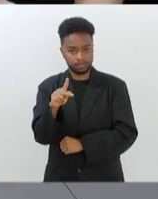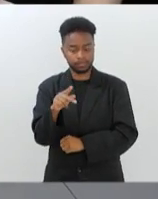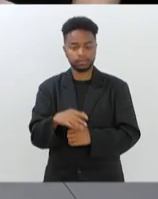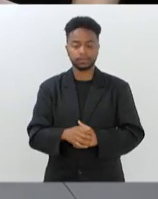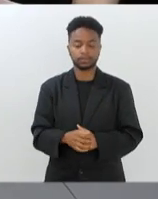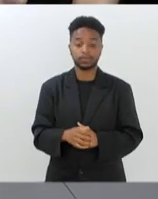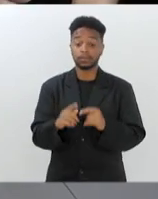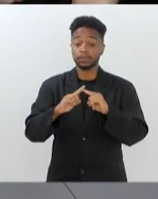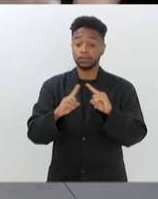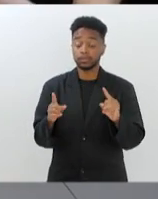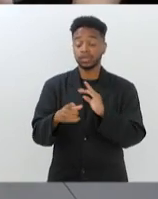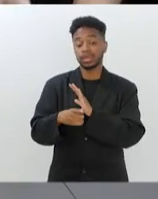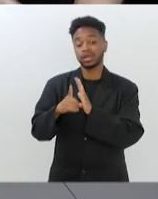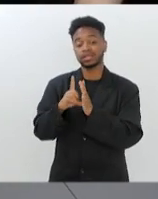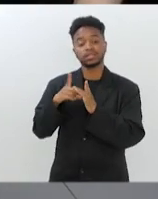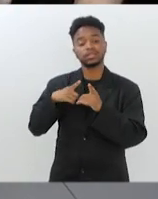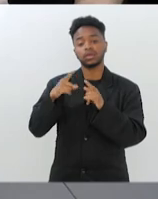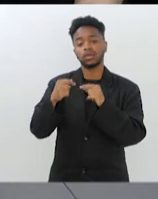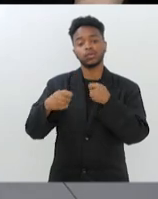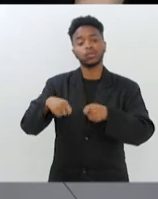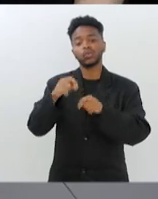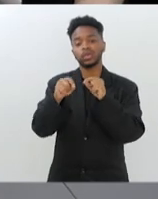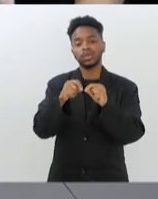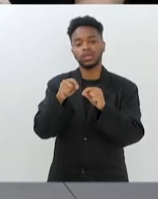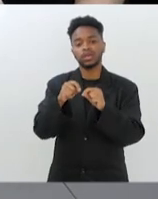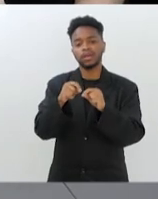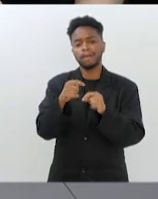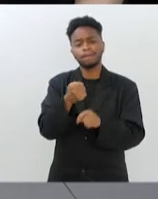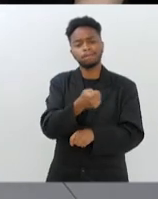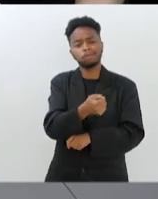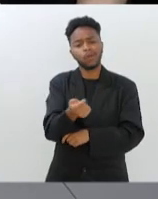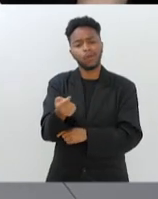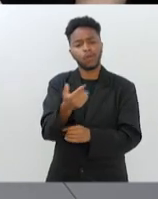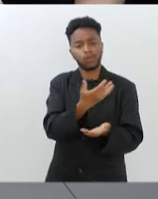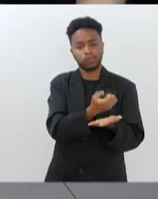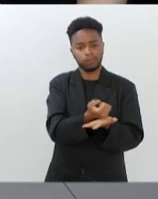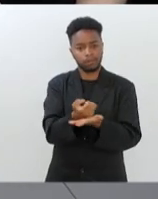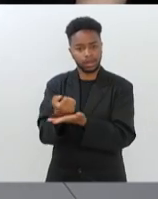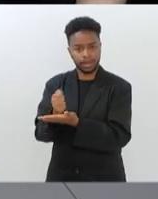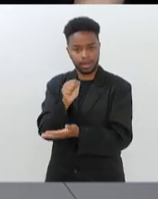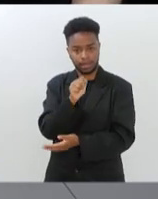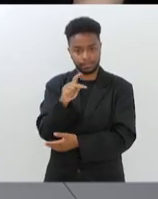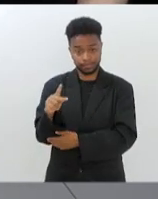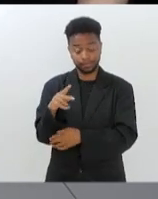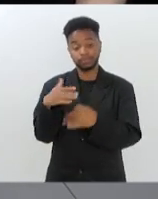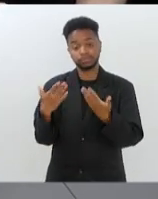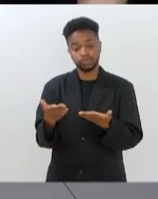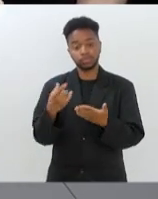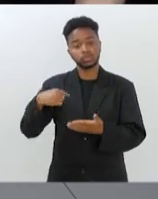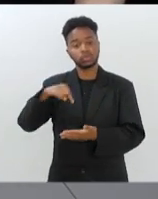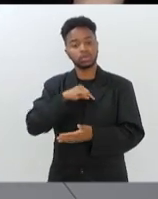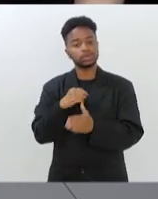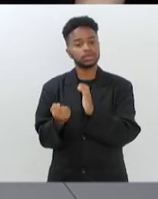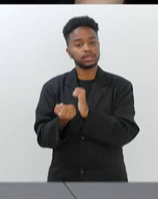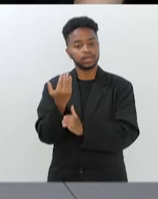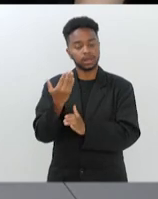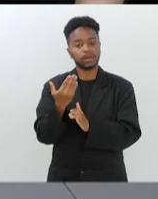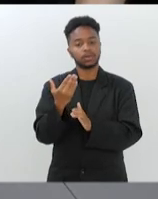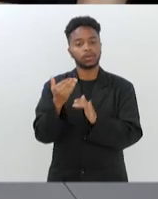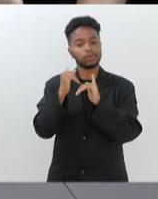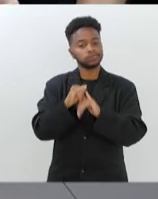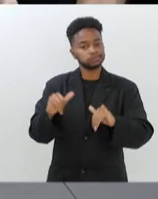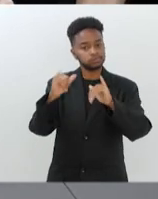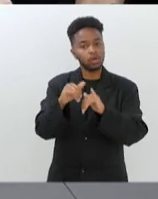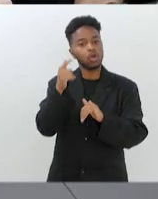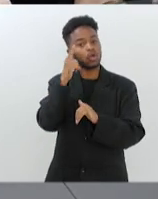tínhamos uma demanda que era o baixo nível de de download desse aplicativo Então à medida com que a gente desenvolveu uma ação publicitária